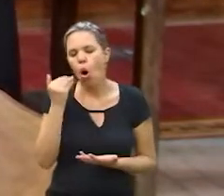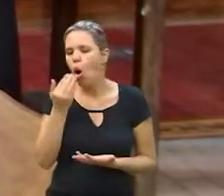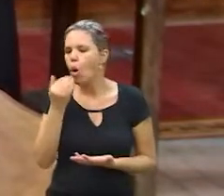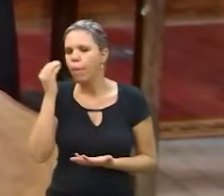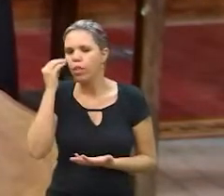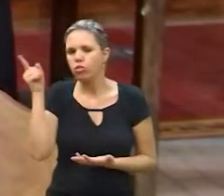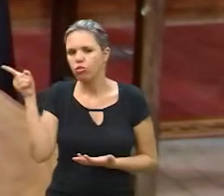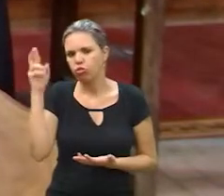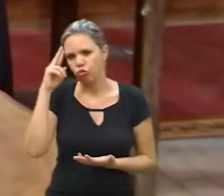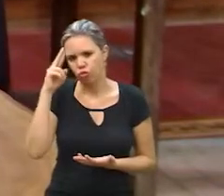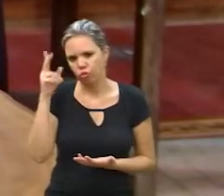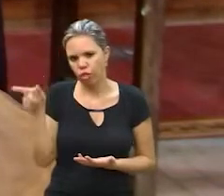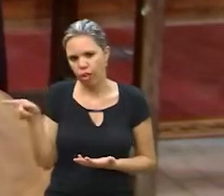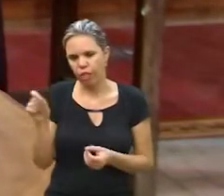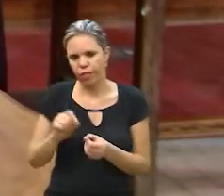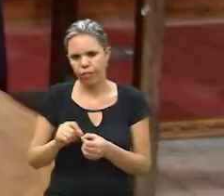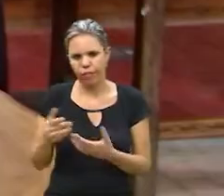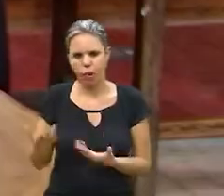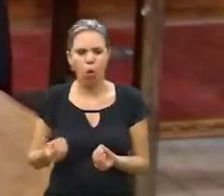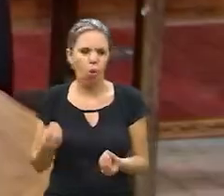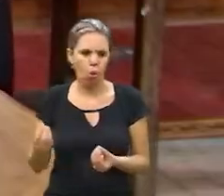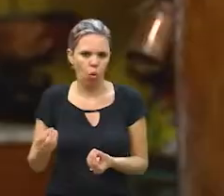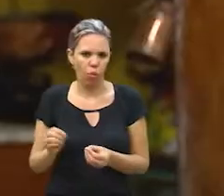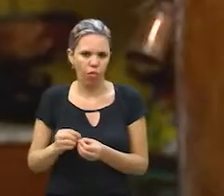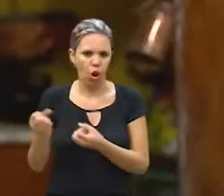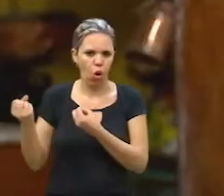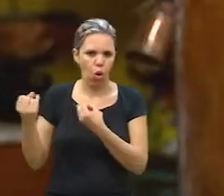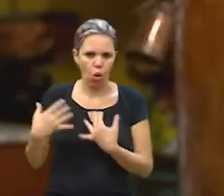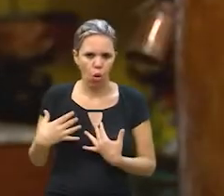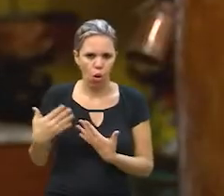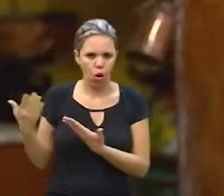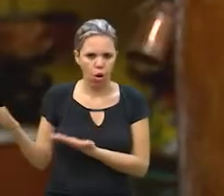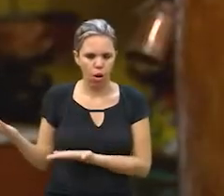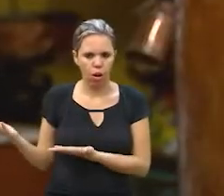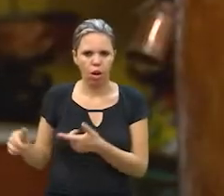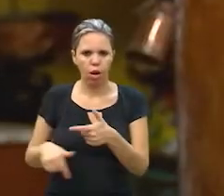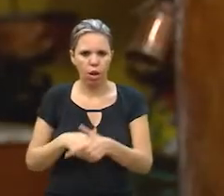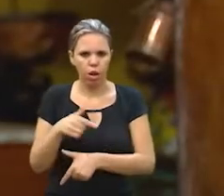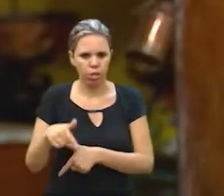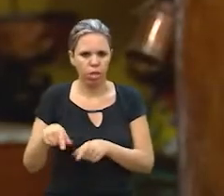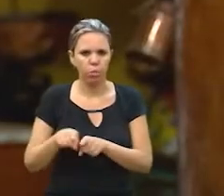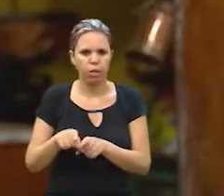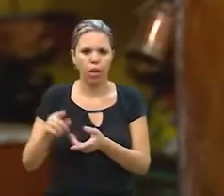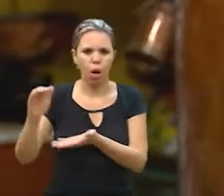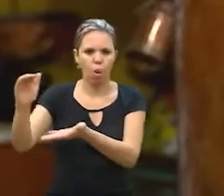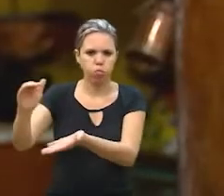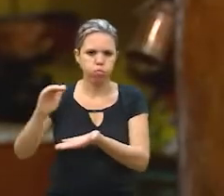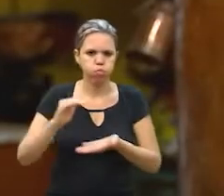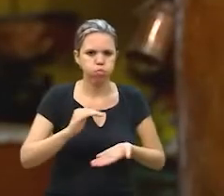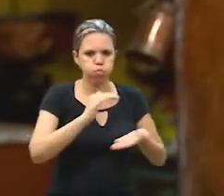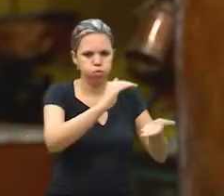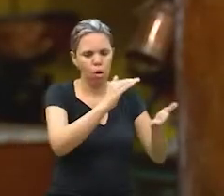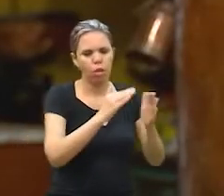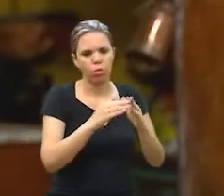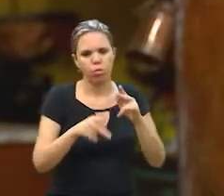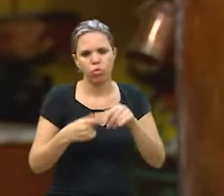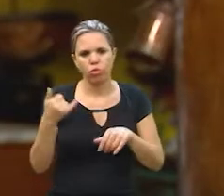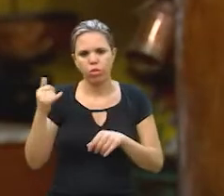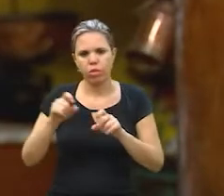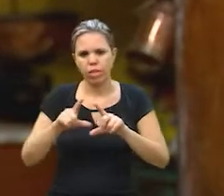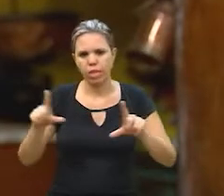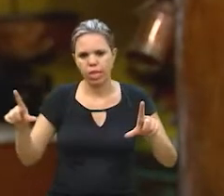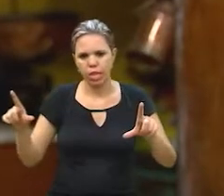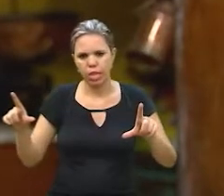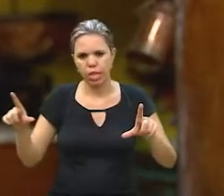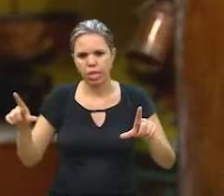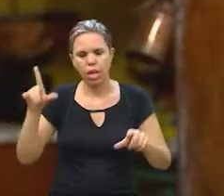do chefe, né, que ele fez. Como é que faz? Conta pra gente. A gente está trabalhando com delivery também, que tá aparecendo na tela aí, telefone. E tem